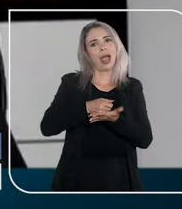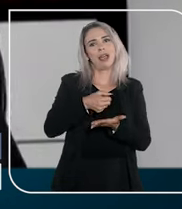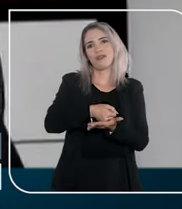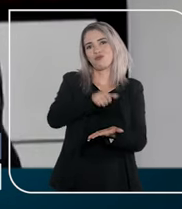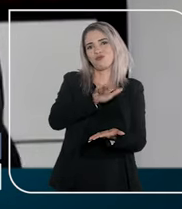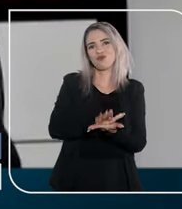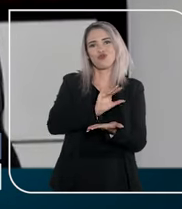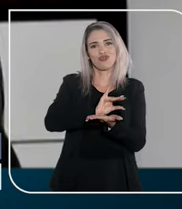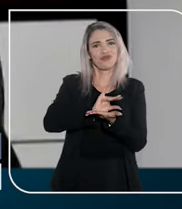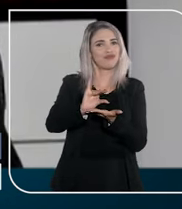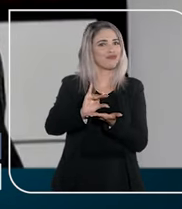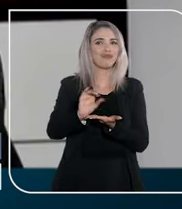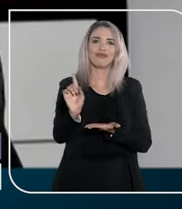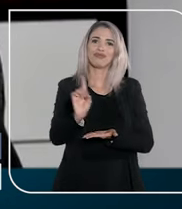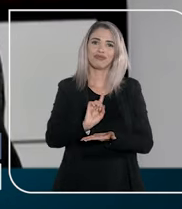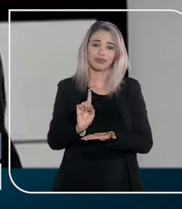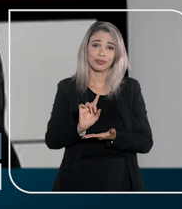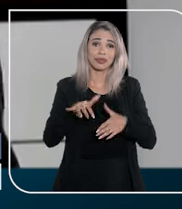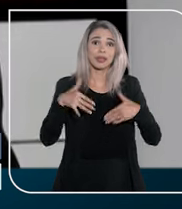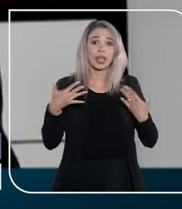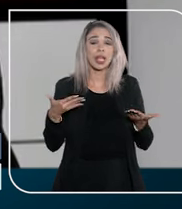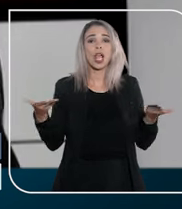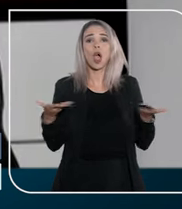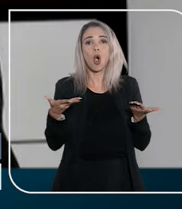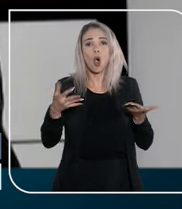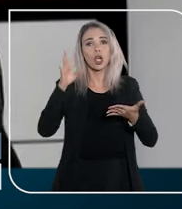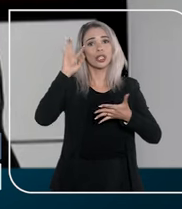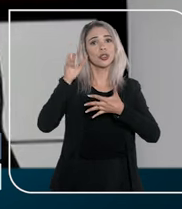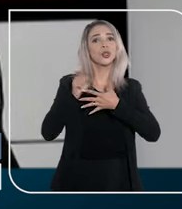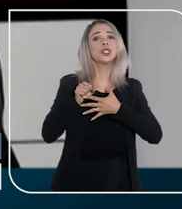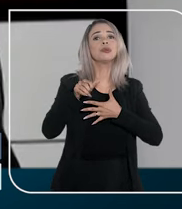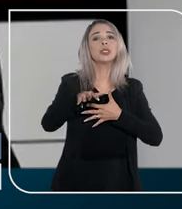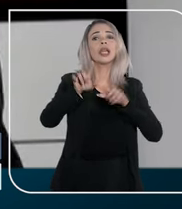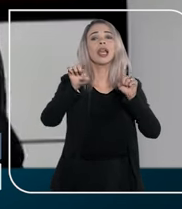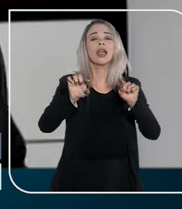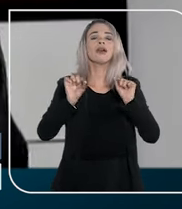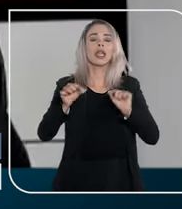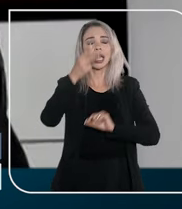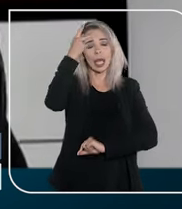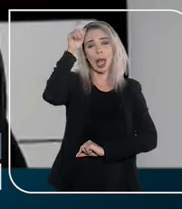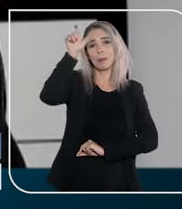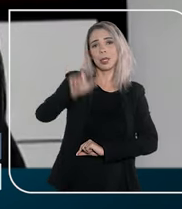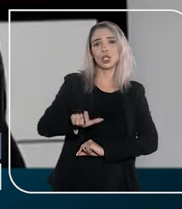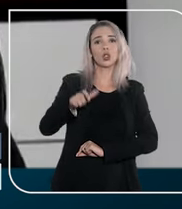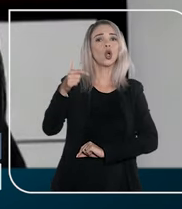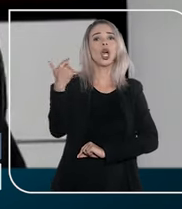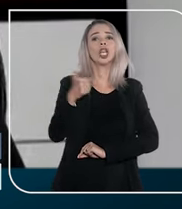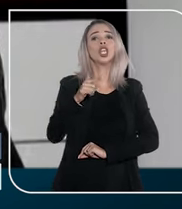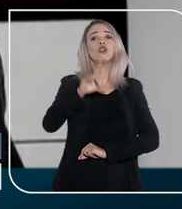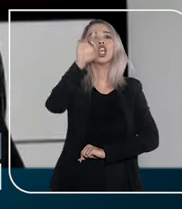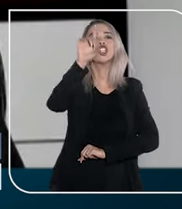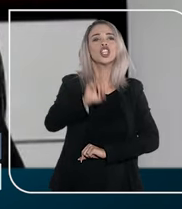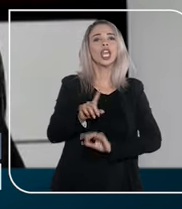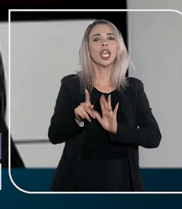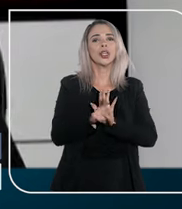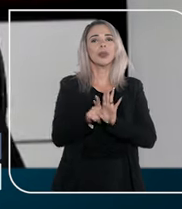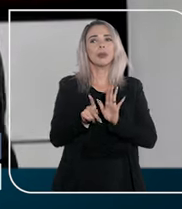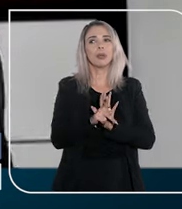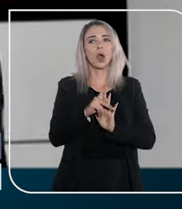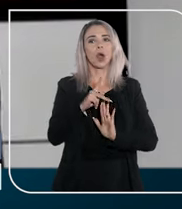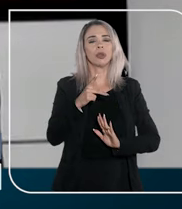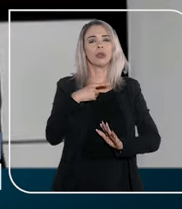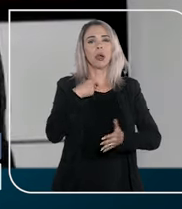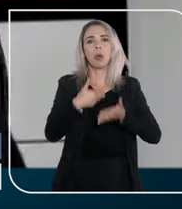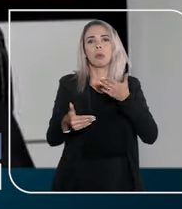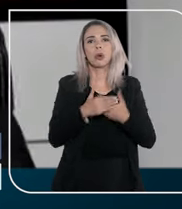nós importamos hoje de jurisprudência é de que o candidato não tem direito à posse precária e que